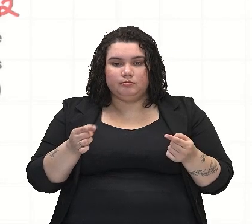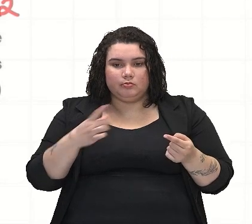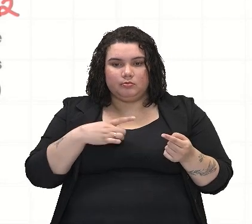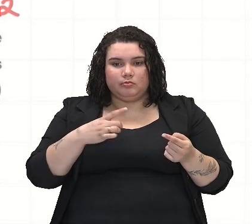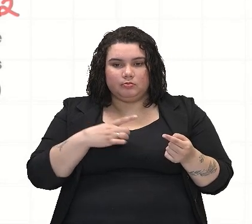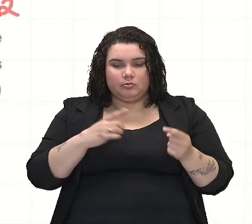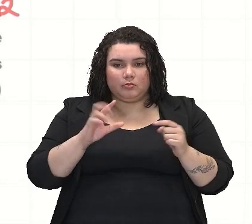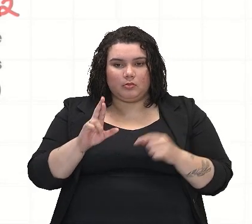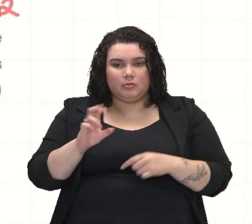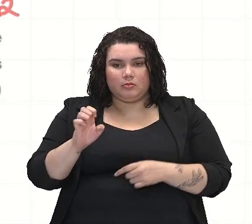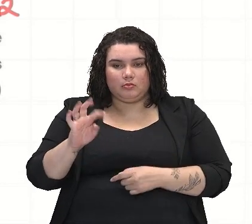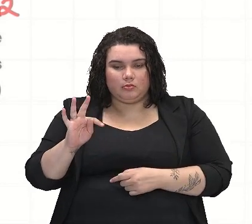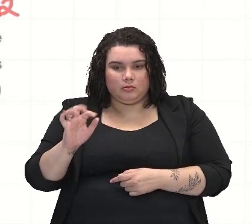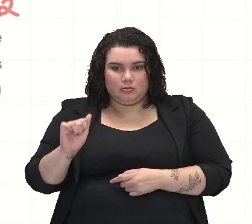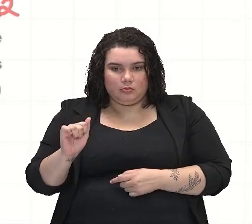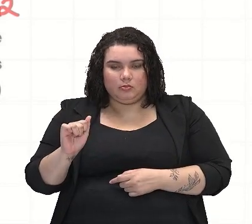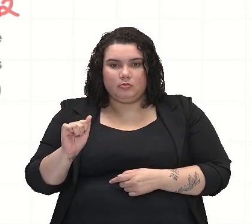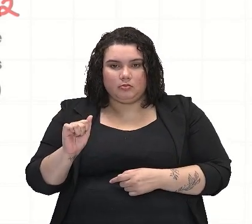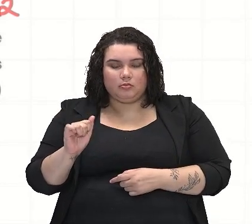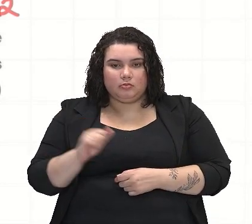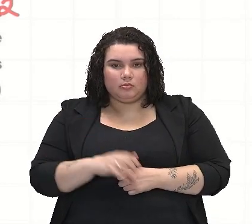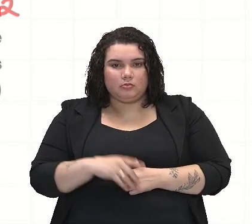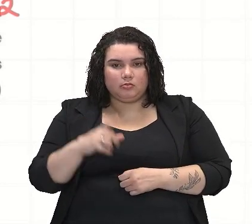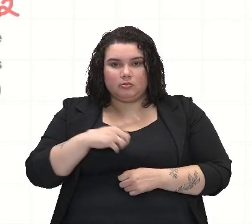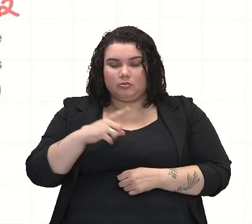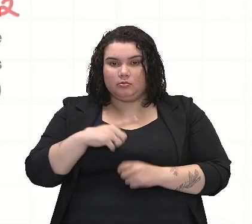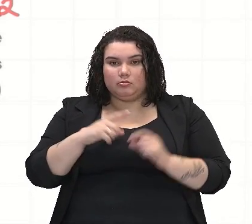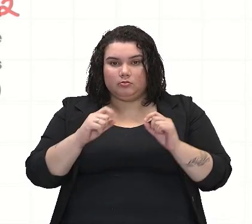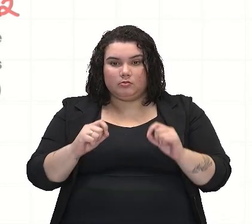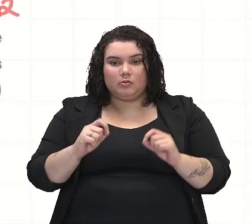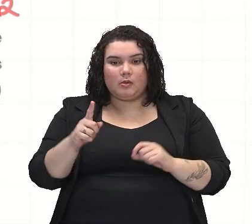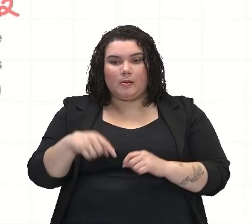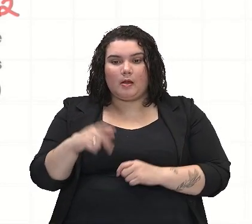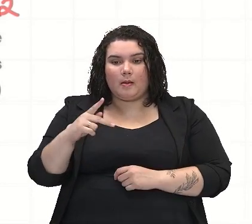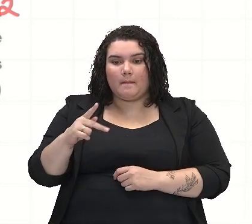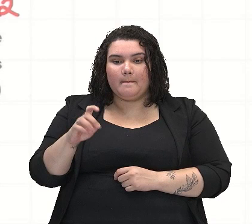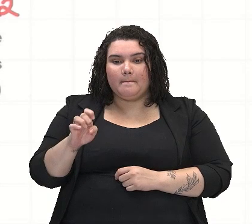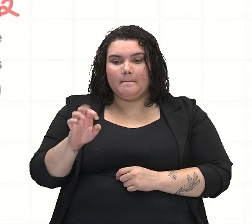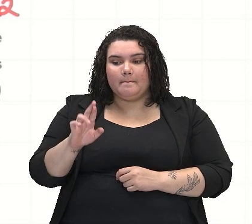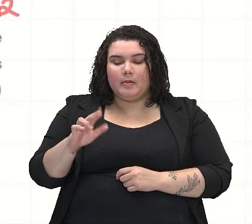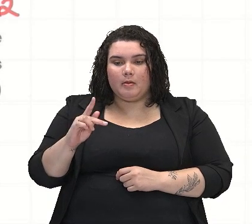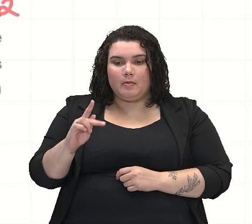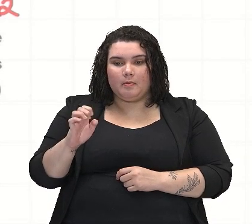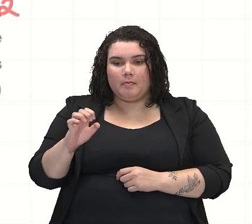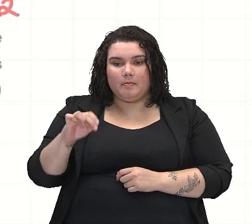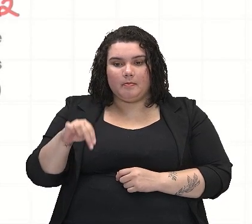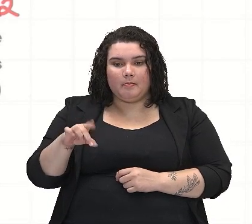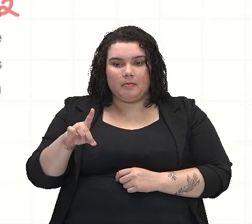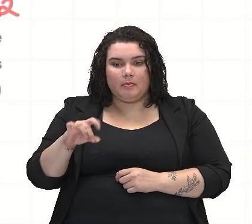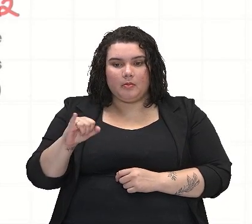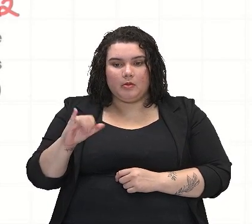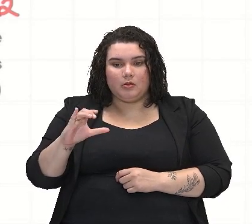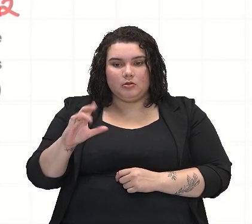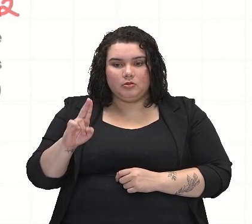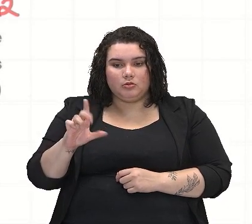uma reta, então ela vai ser perpendicular, tá,